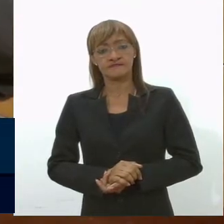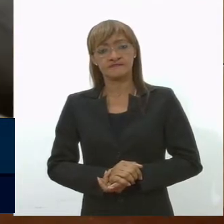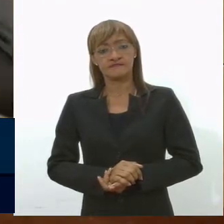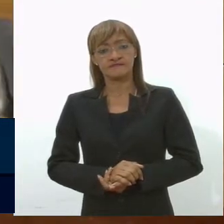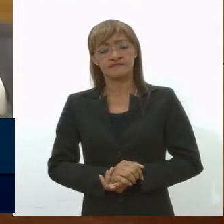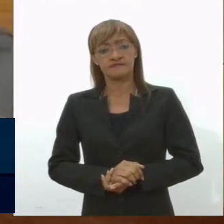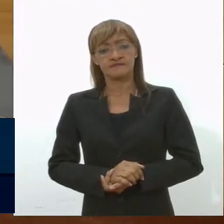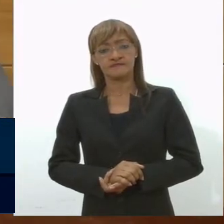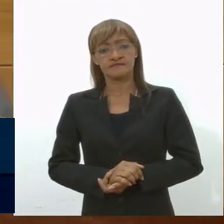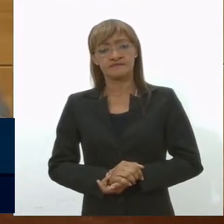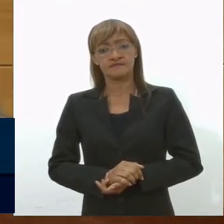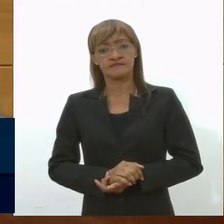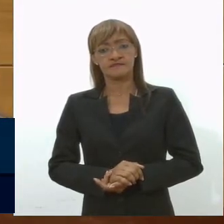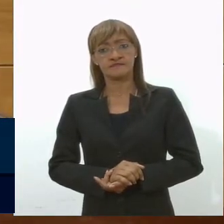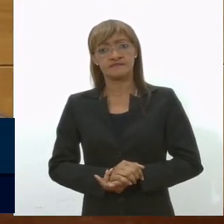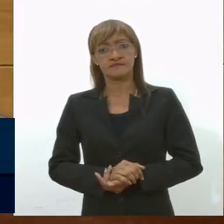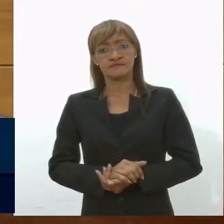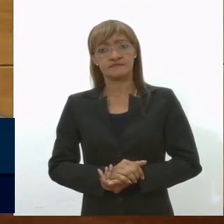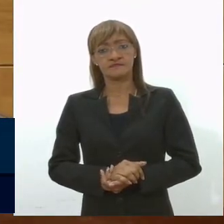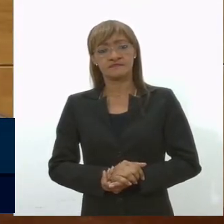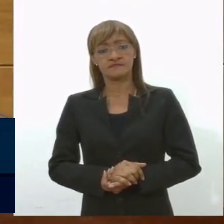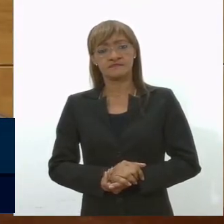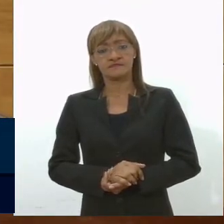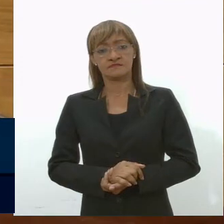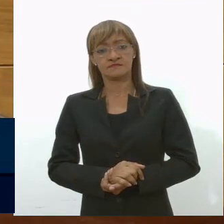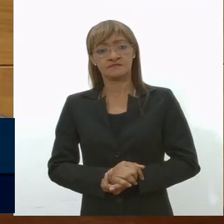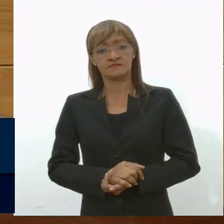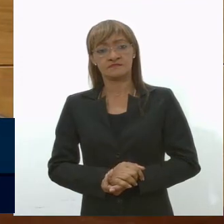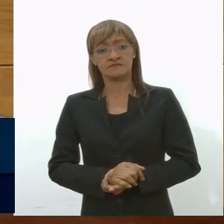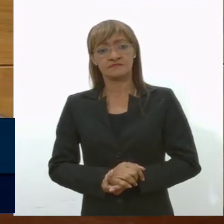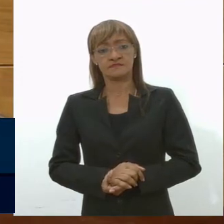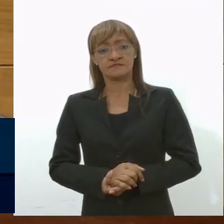Glória, não foi? Eu fui lá.